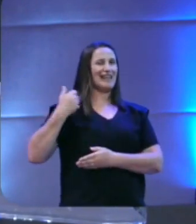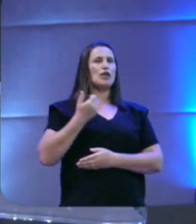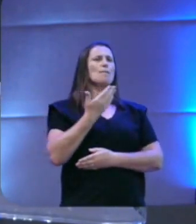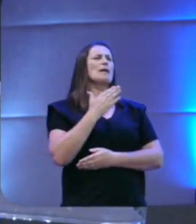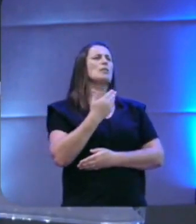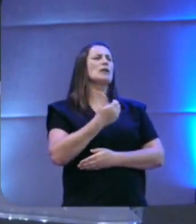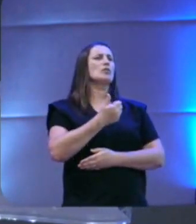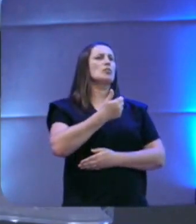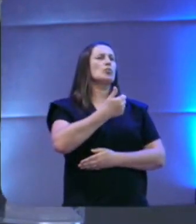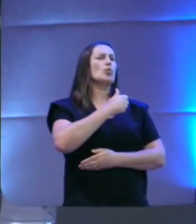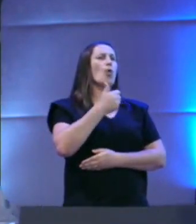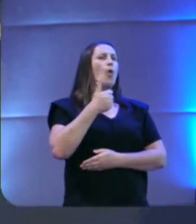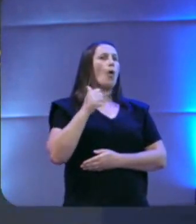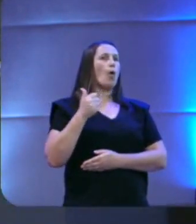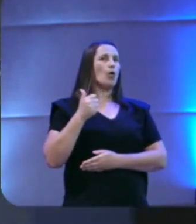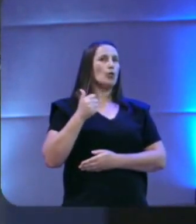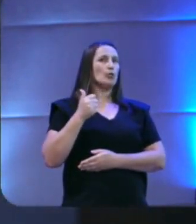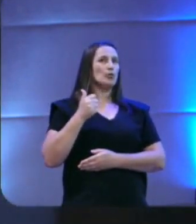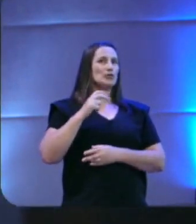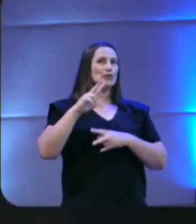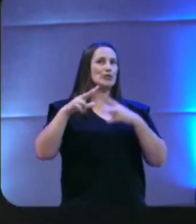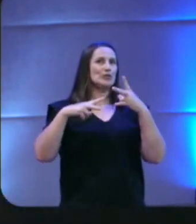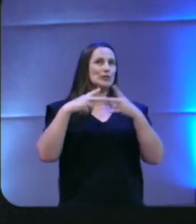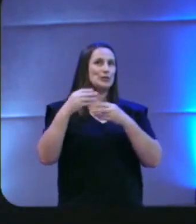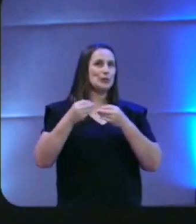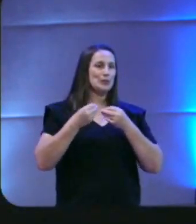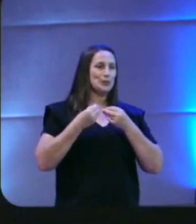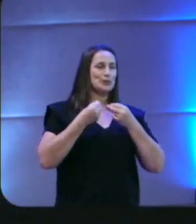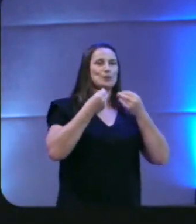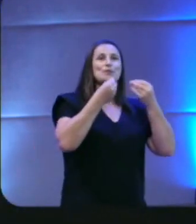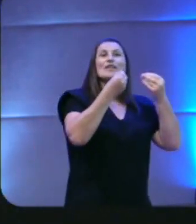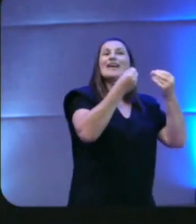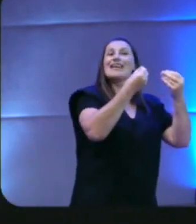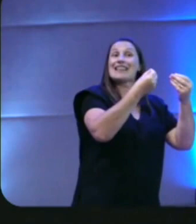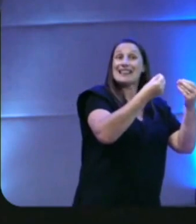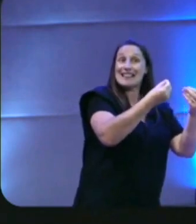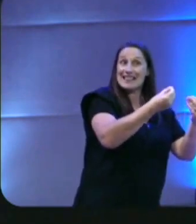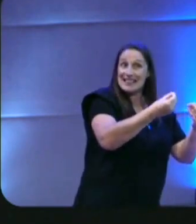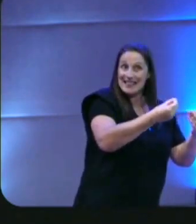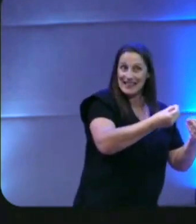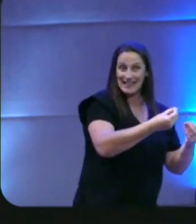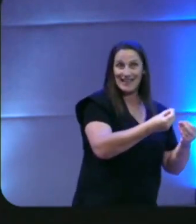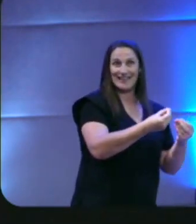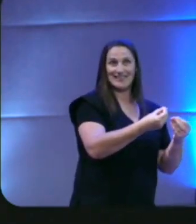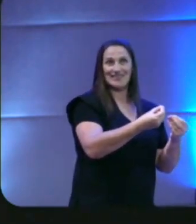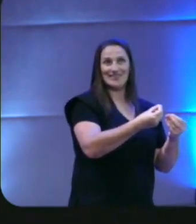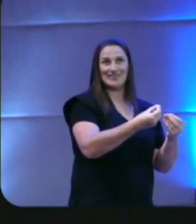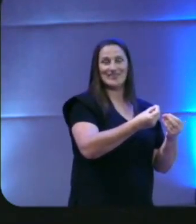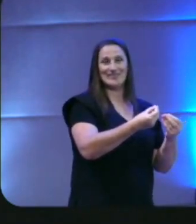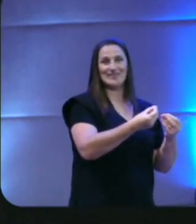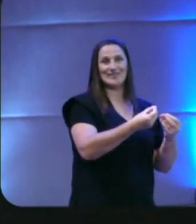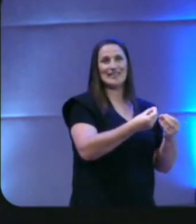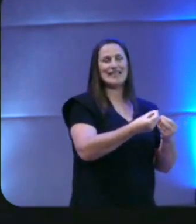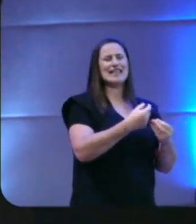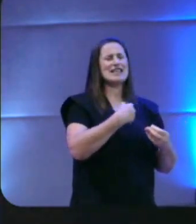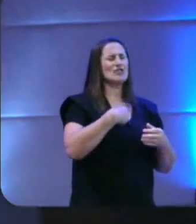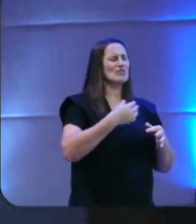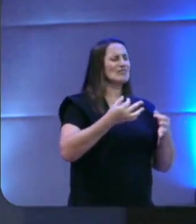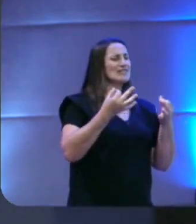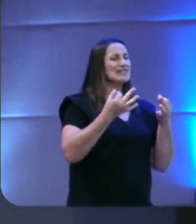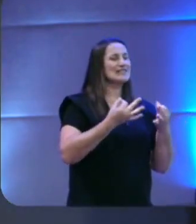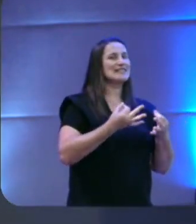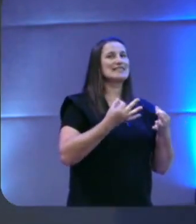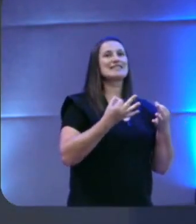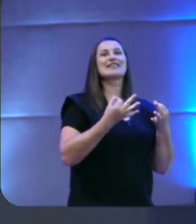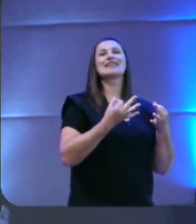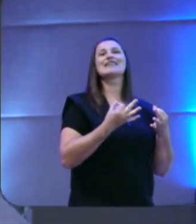11 anos, colocamos num presente e no final da visita deixamos a Bíblia lá com o Tarum. Eu tenho certeza que essa família